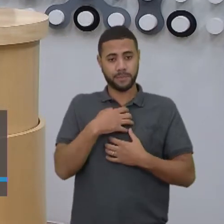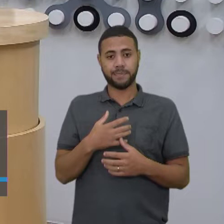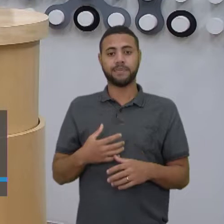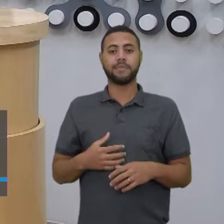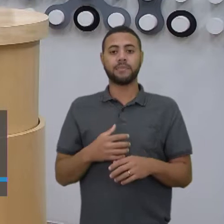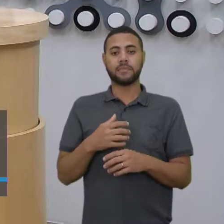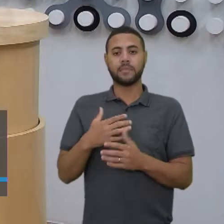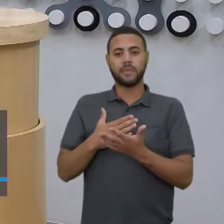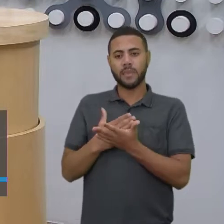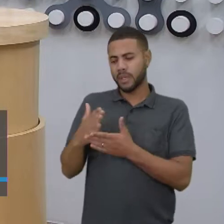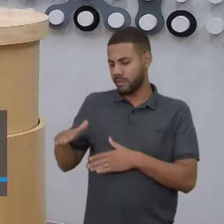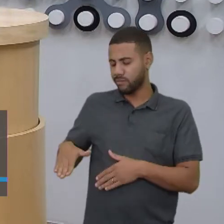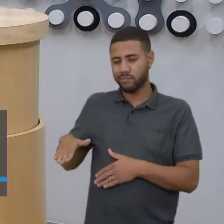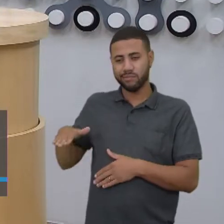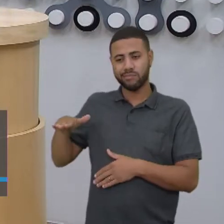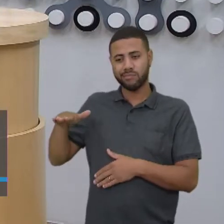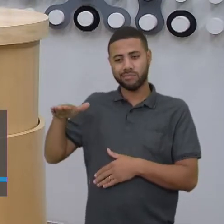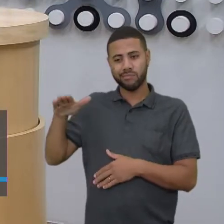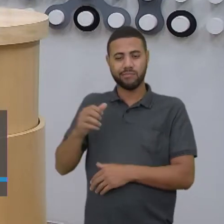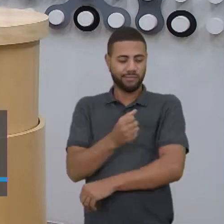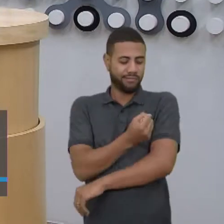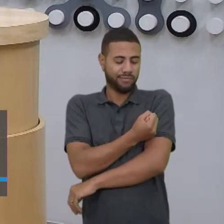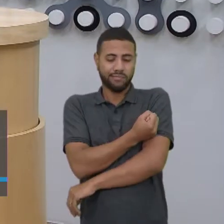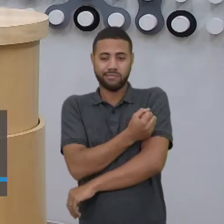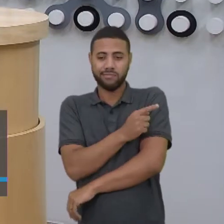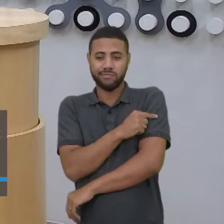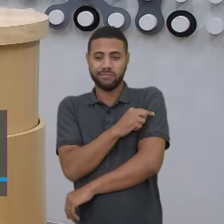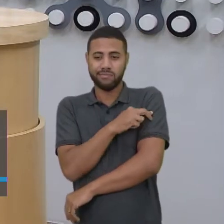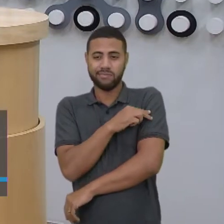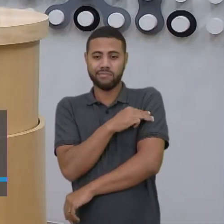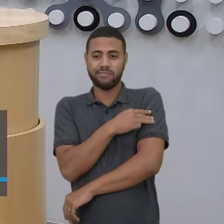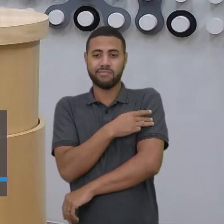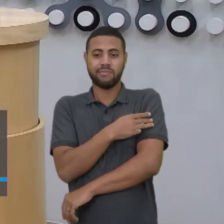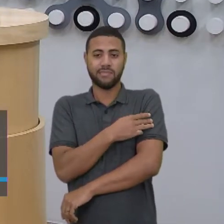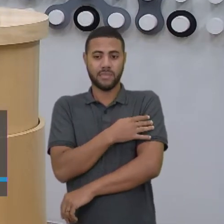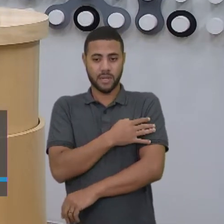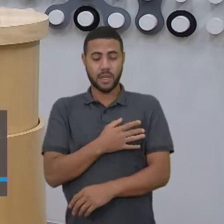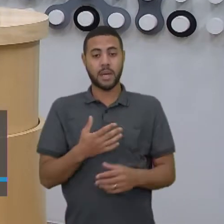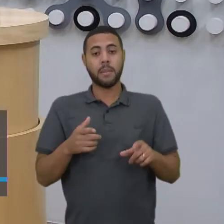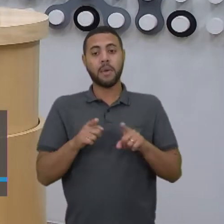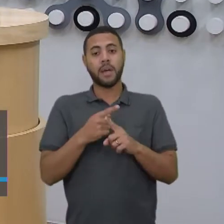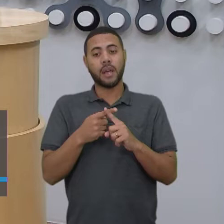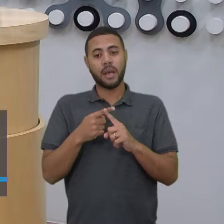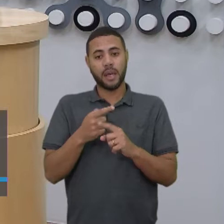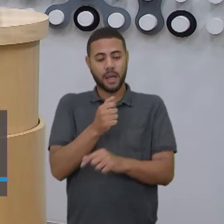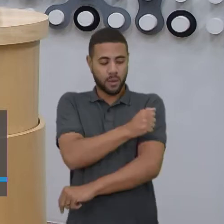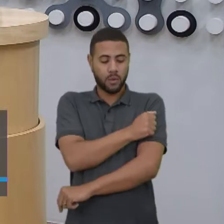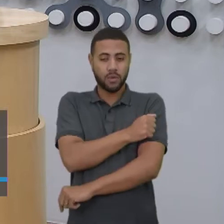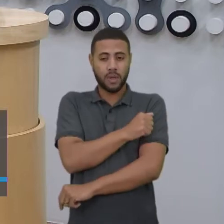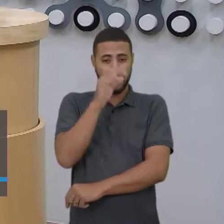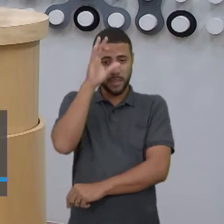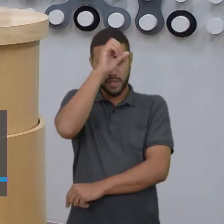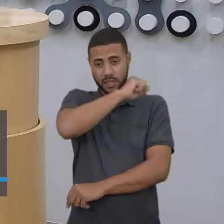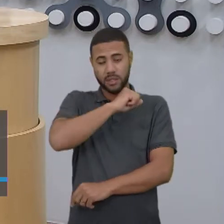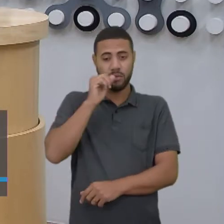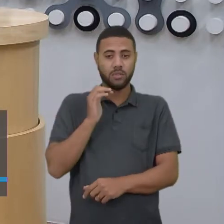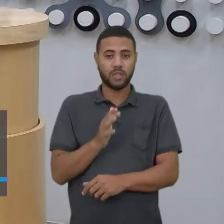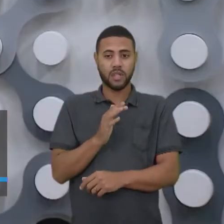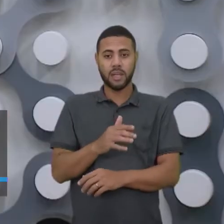quê? Quando a gente vai ensinar a modalidade vôlei, o estudante, ele já entendeu essa questão